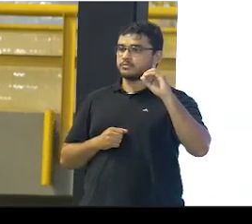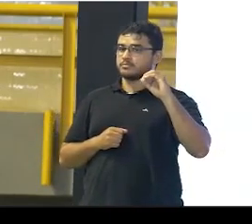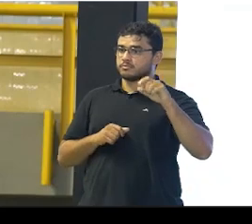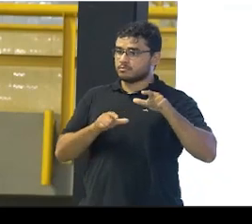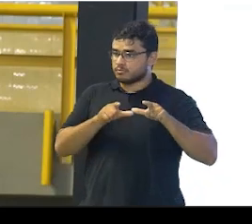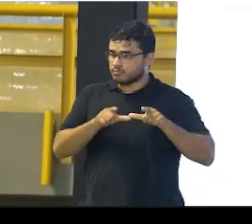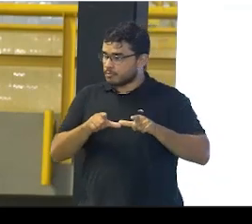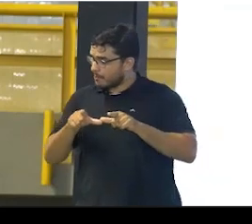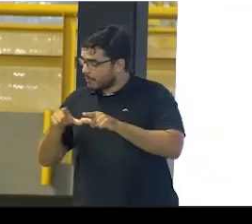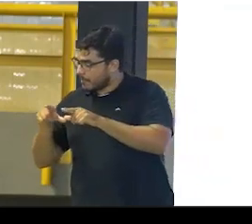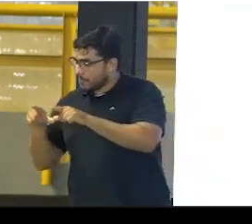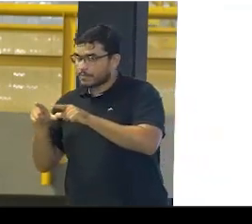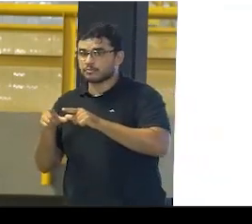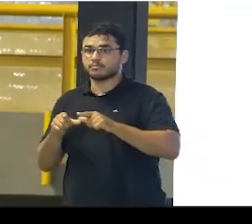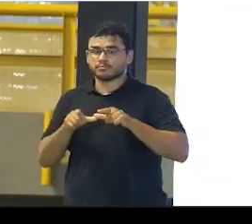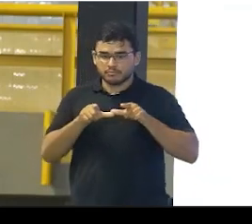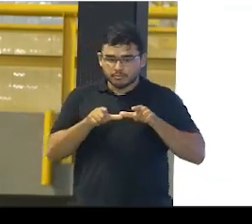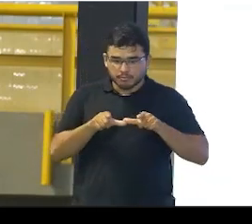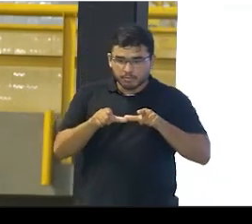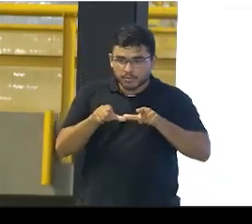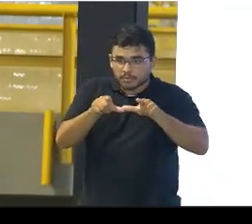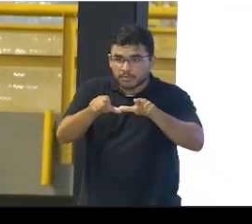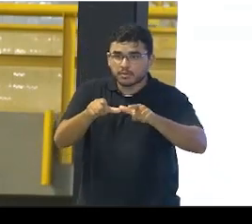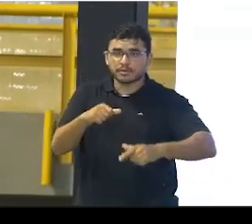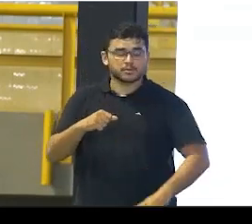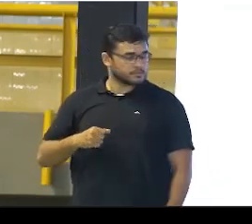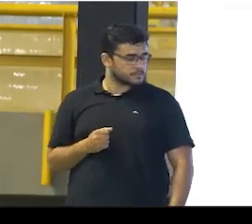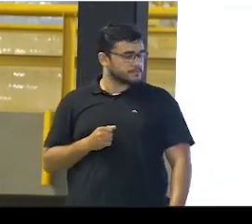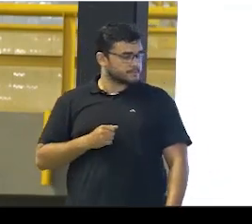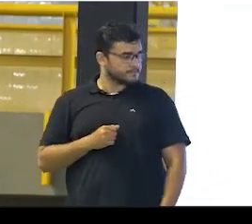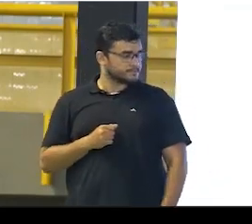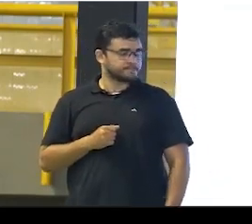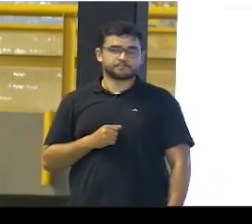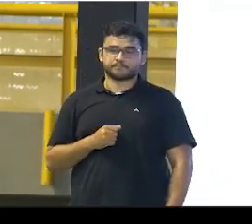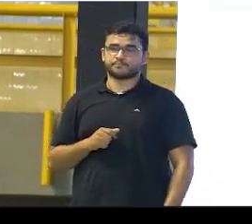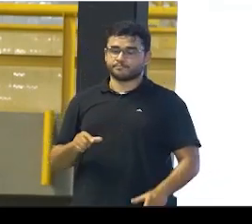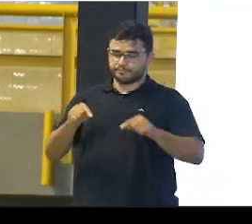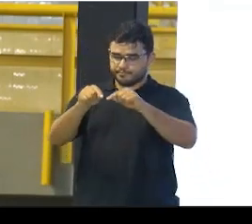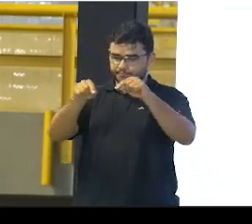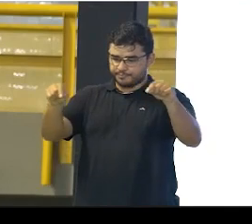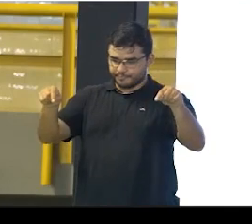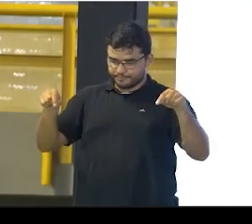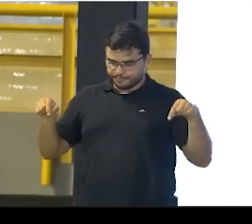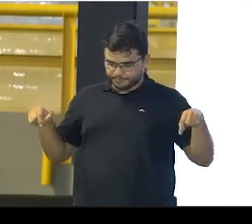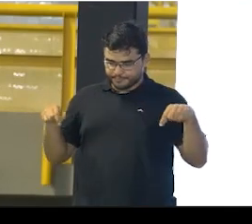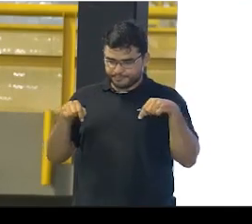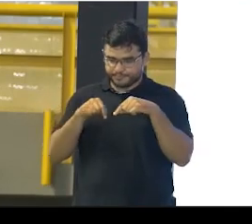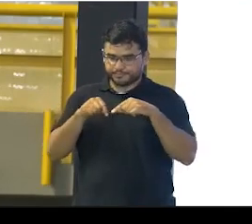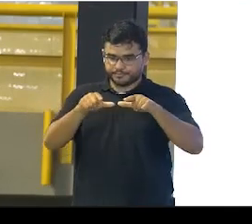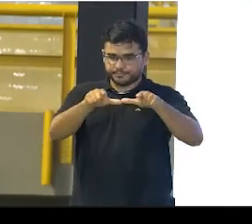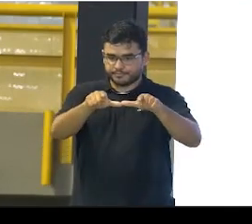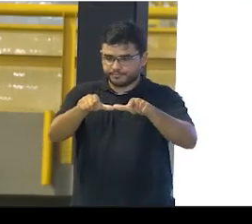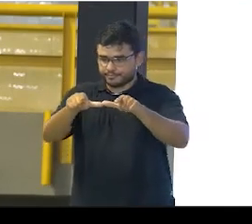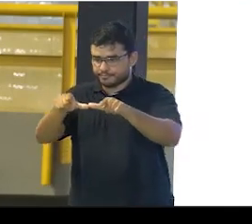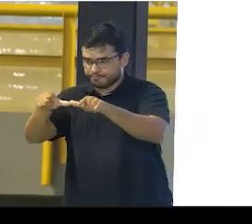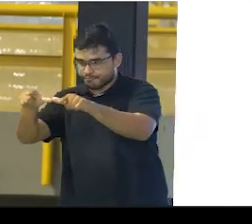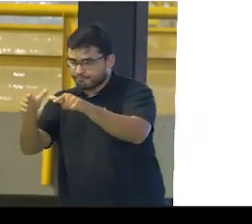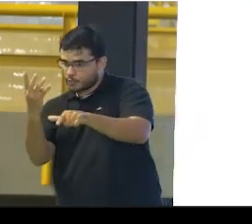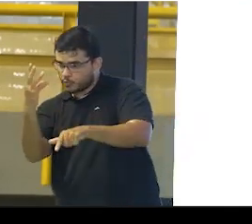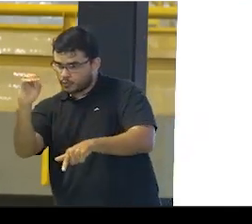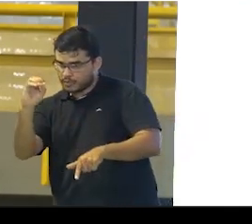é a altura. Quanto é a área? C vezes B sobre 2, que é a mesma coisa. Então, na verdade, é cateto